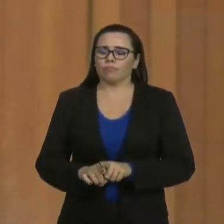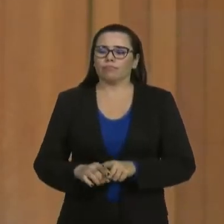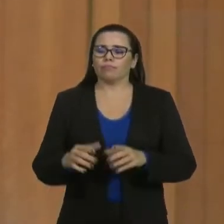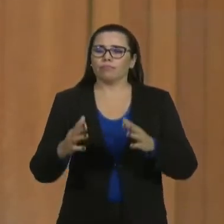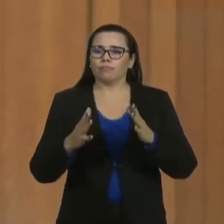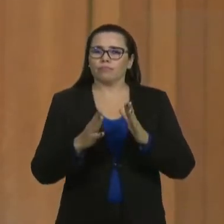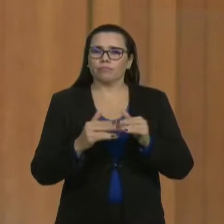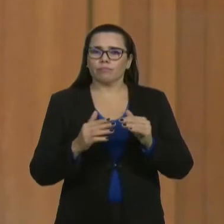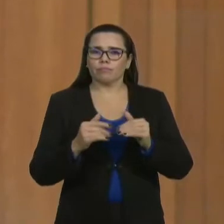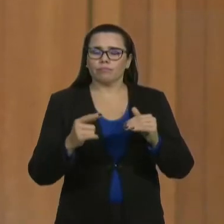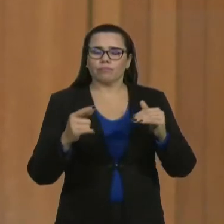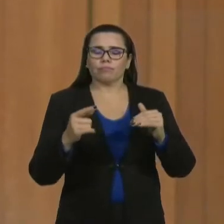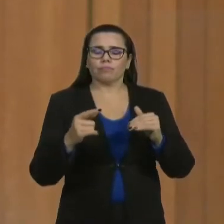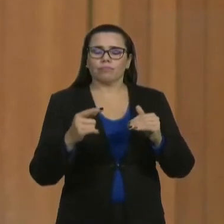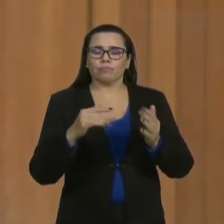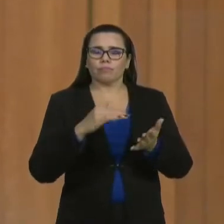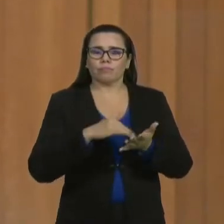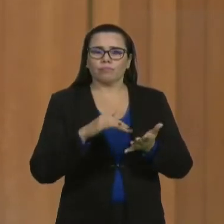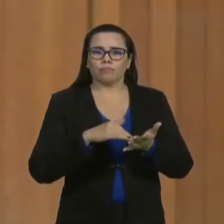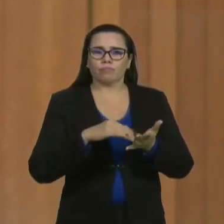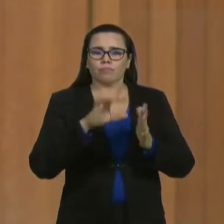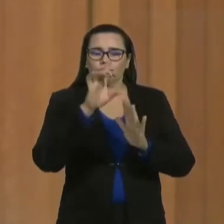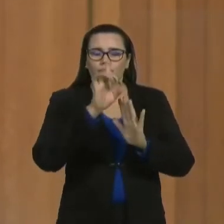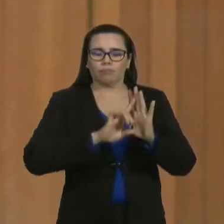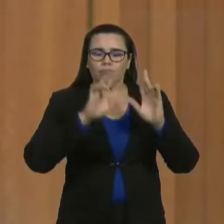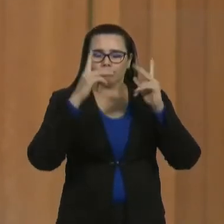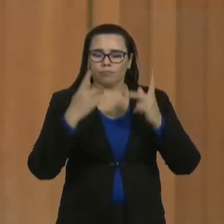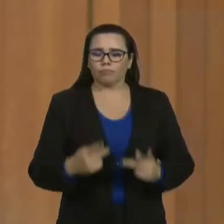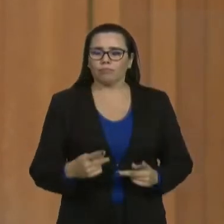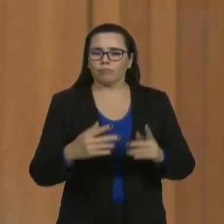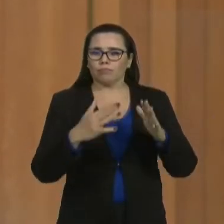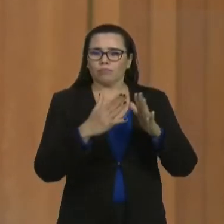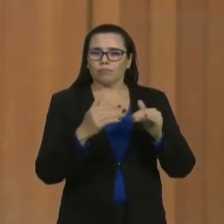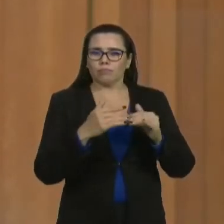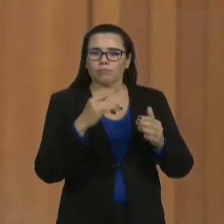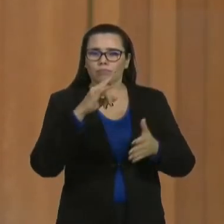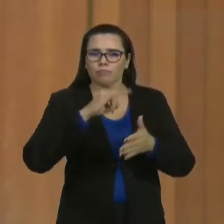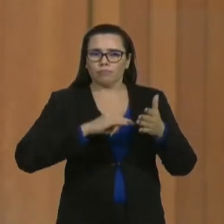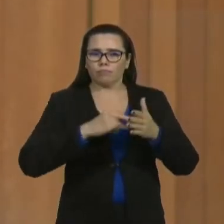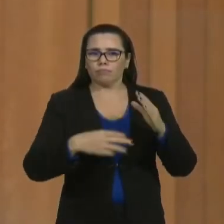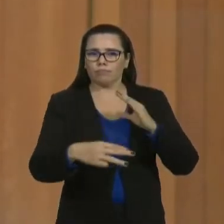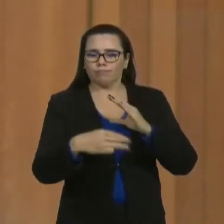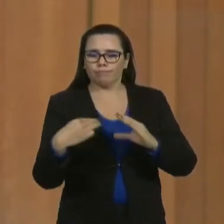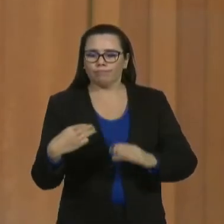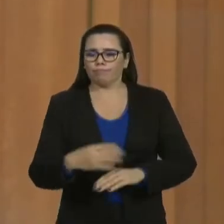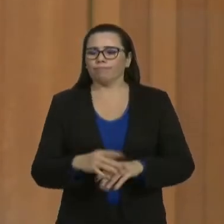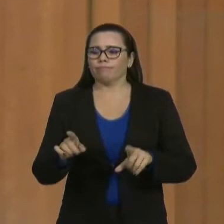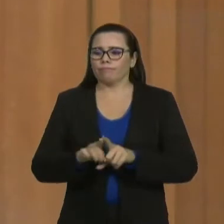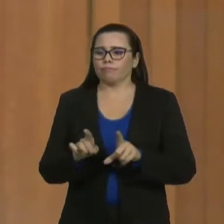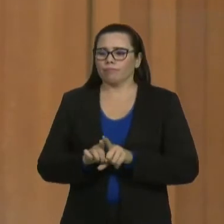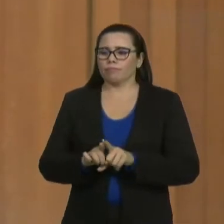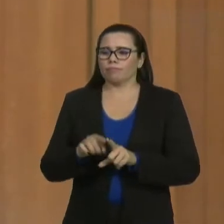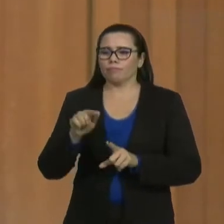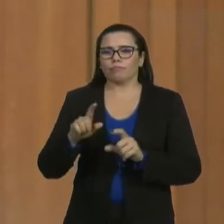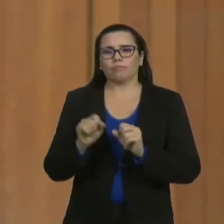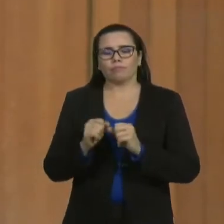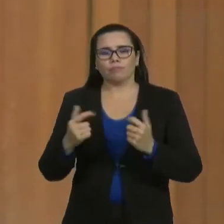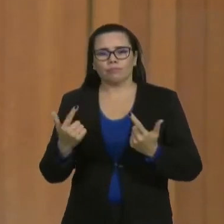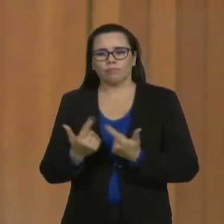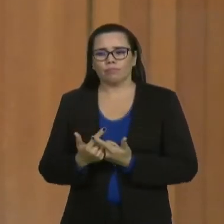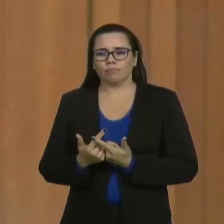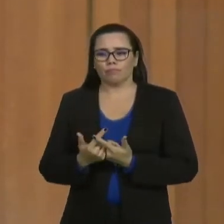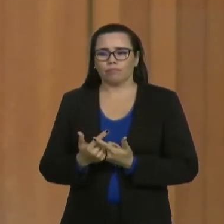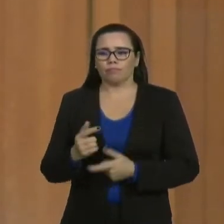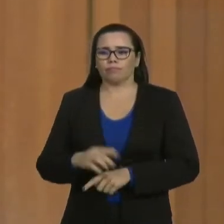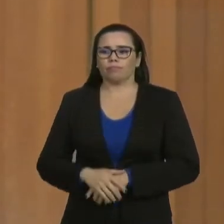Humanos e o requerimento encaminhado à Comissão de Direitos Humanos da Assembleia Legislativa para a visita em loco, iremos